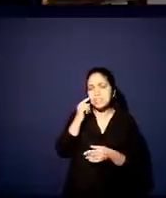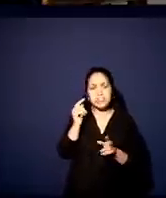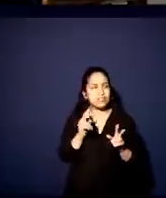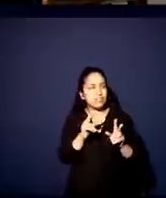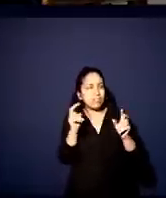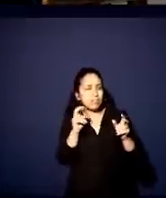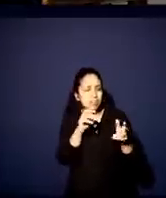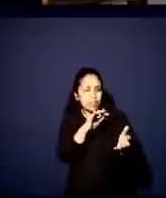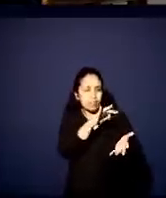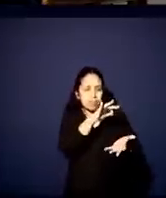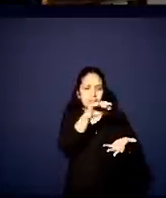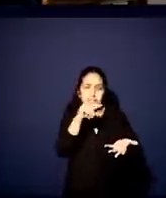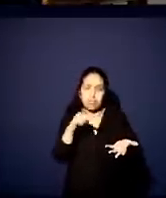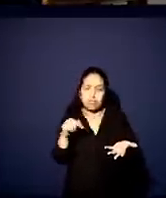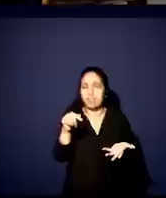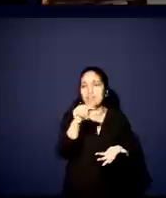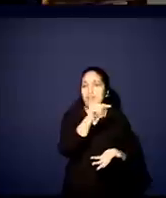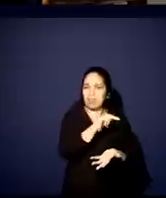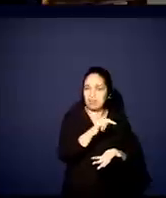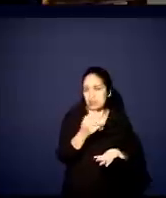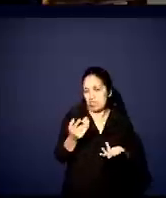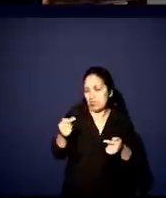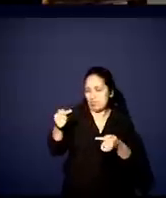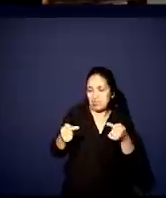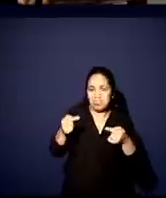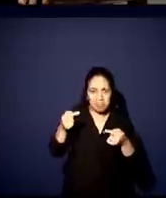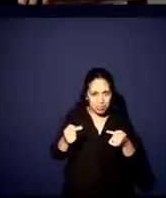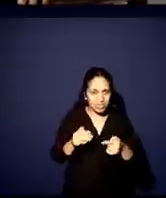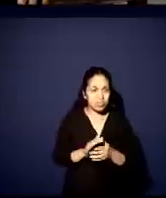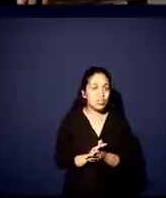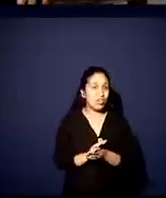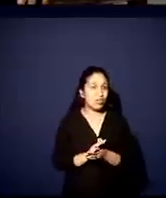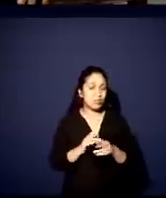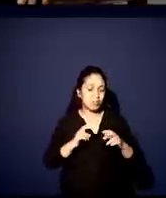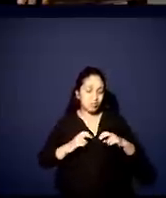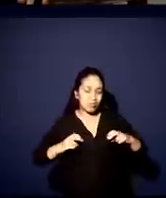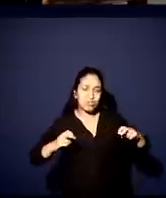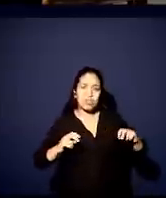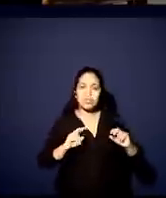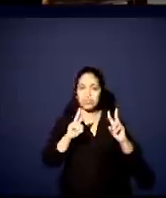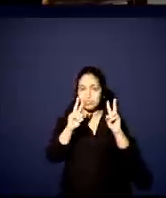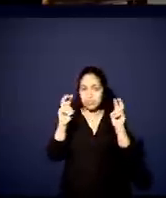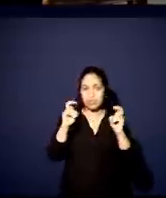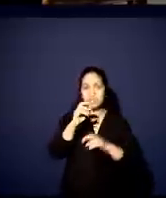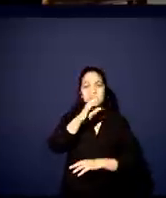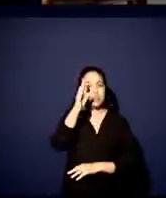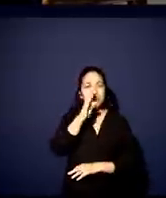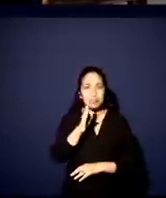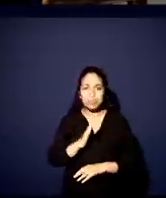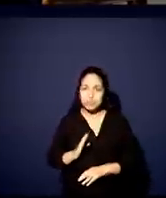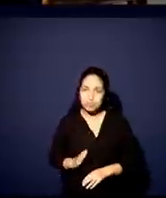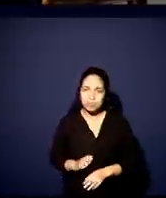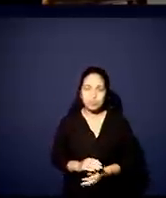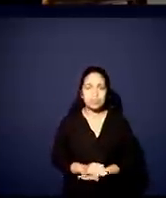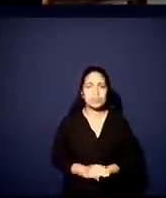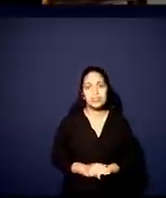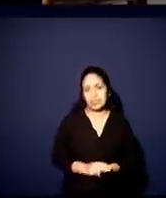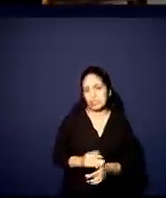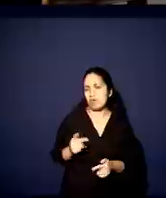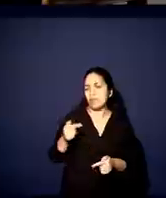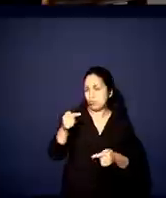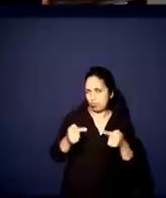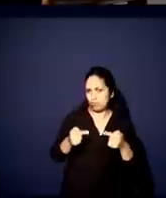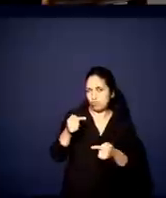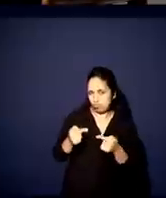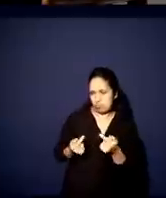foi o core do nosso debate, vamos fazer agora uma rodada sobre o Brasil, que não deixa de ter a discussão